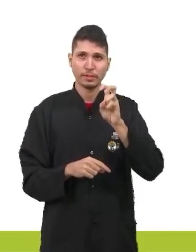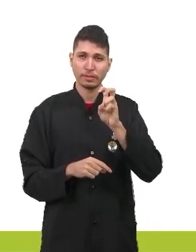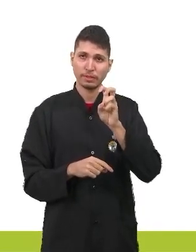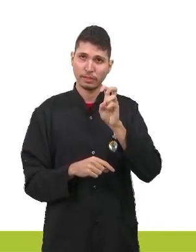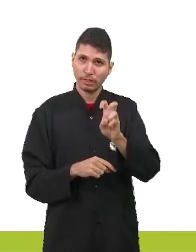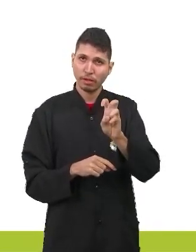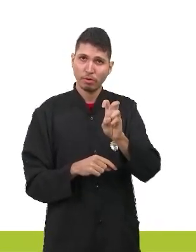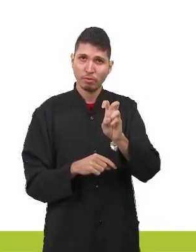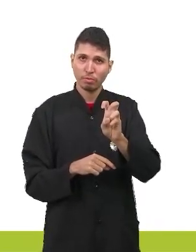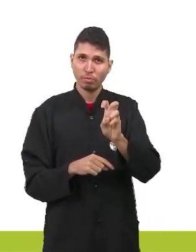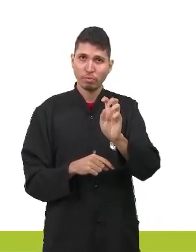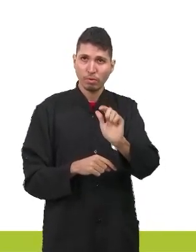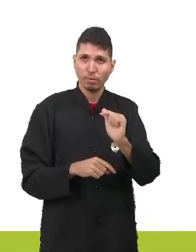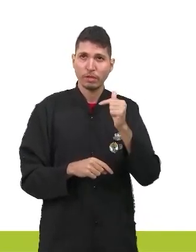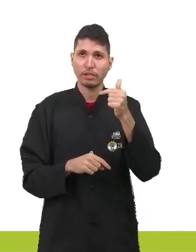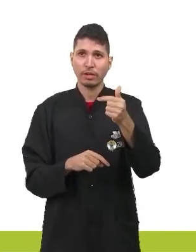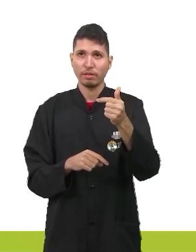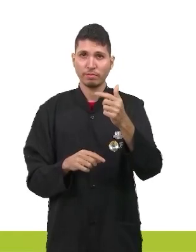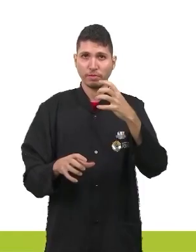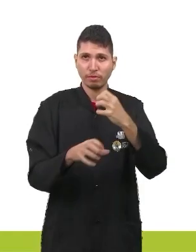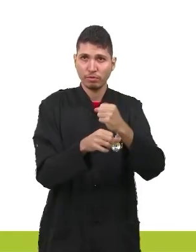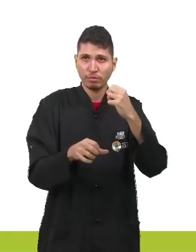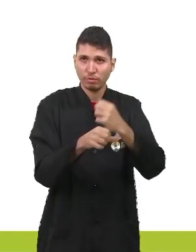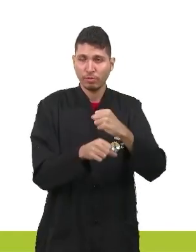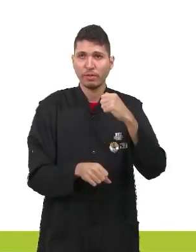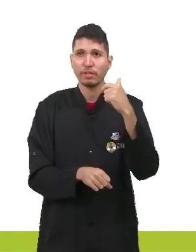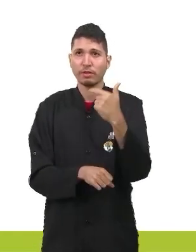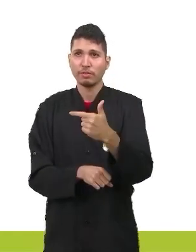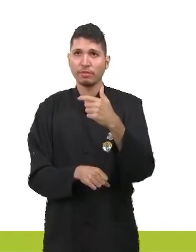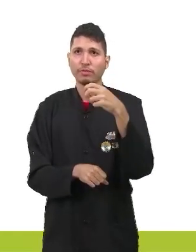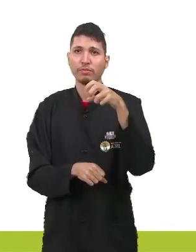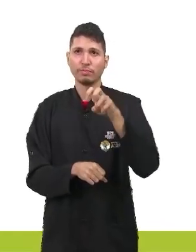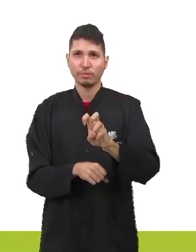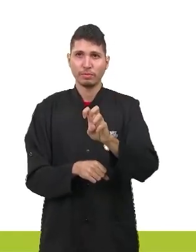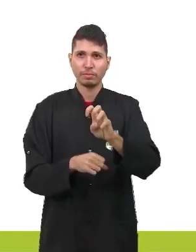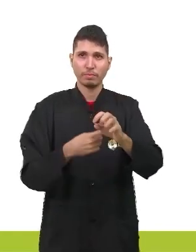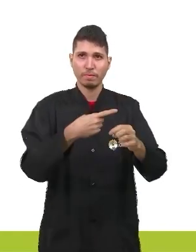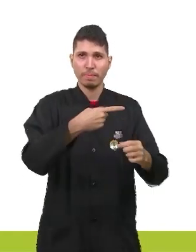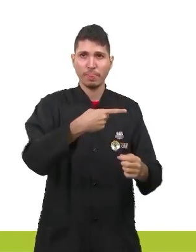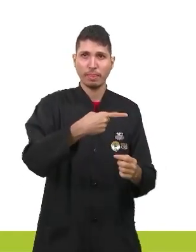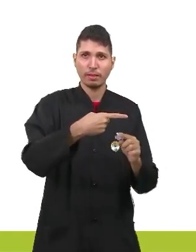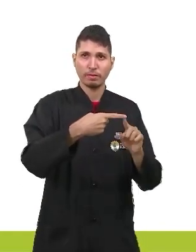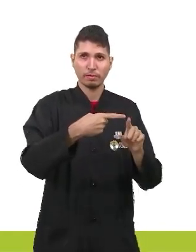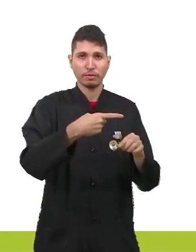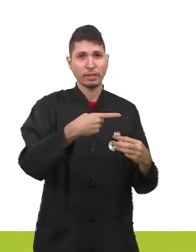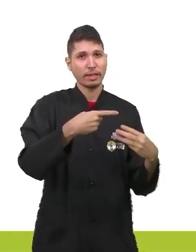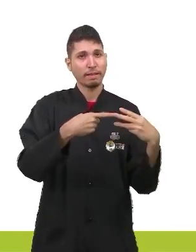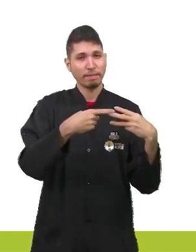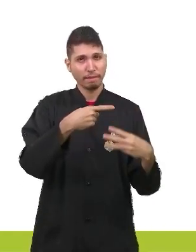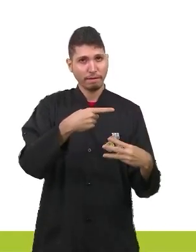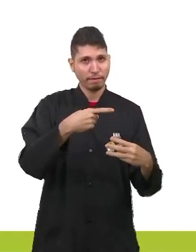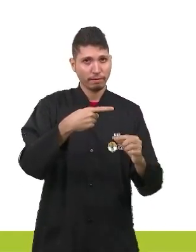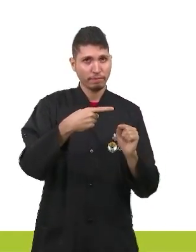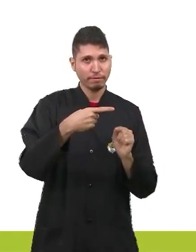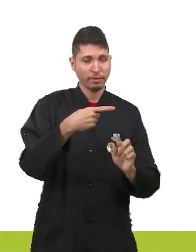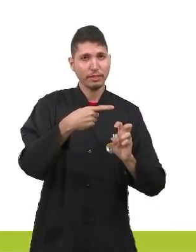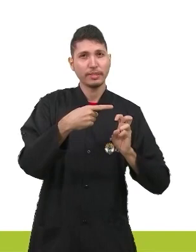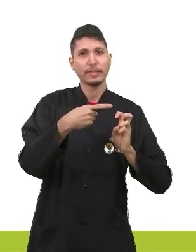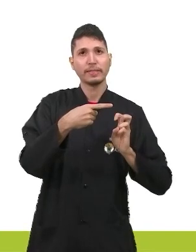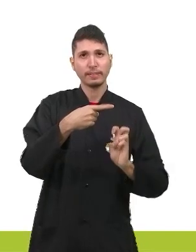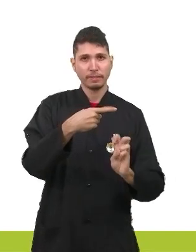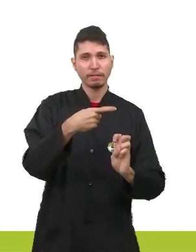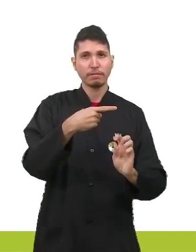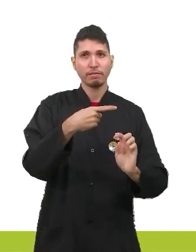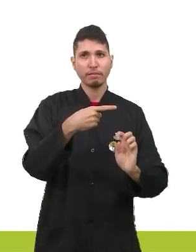25, né, que vai dar 5 mais, multiplica, 3 vezes 5 dá 15. Se